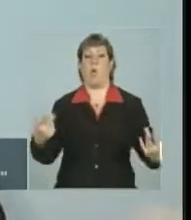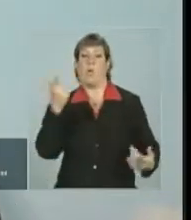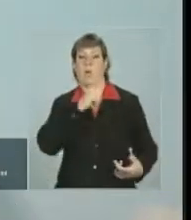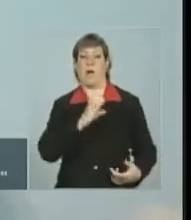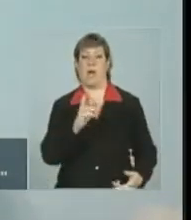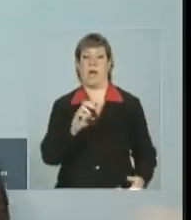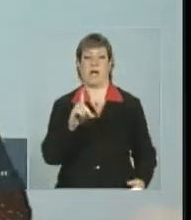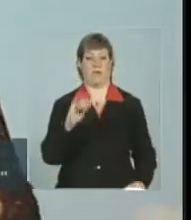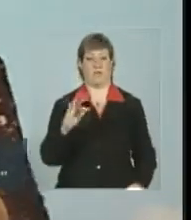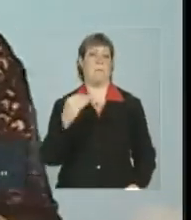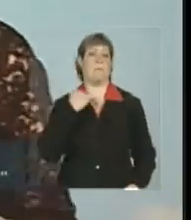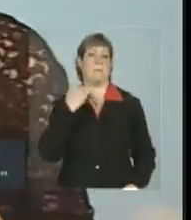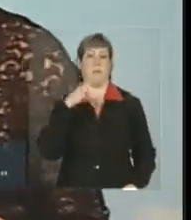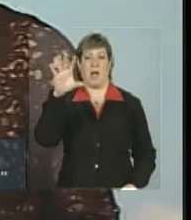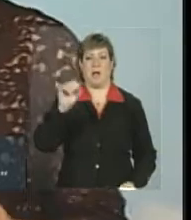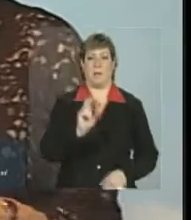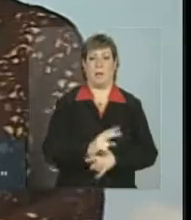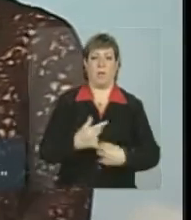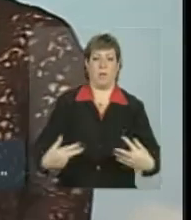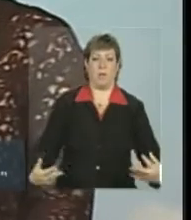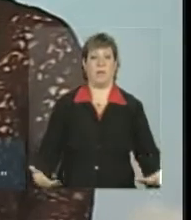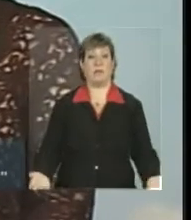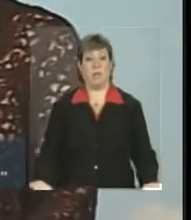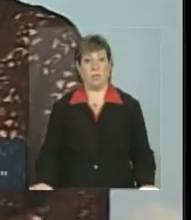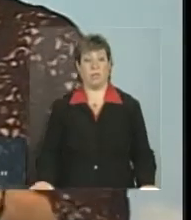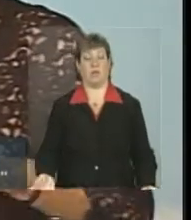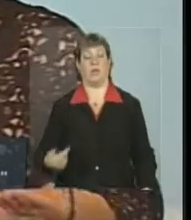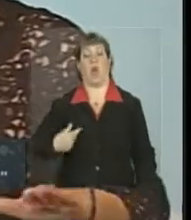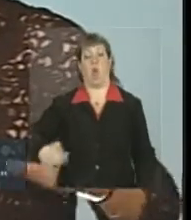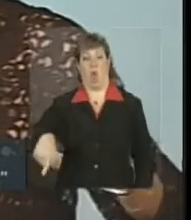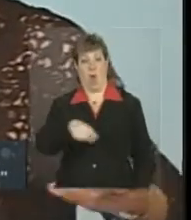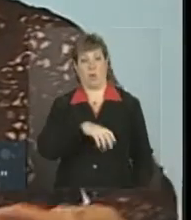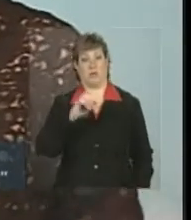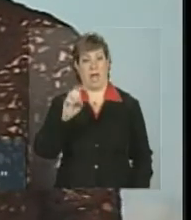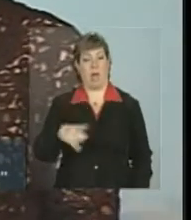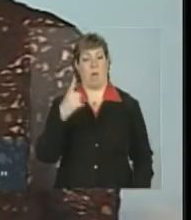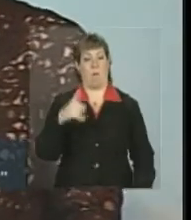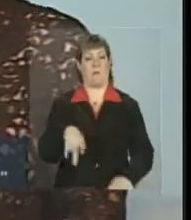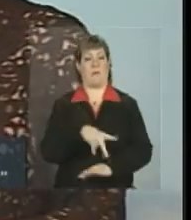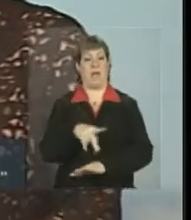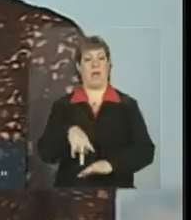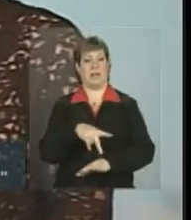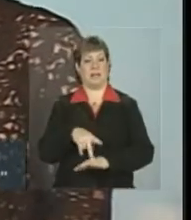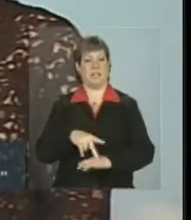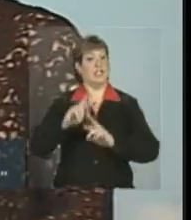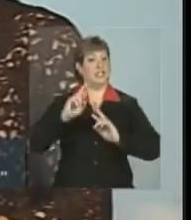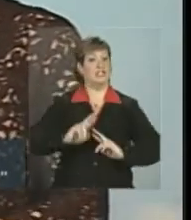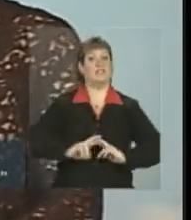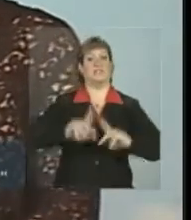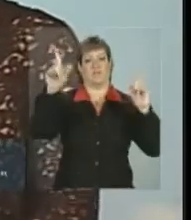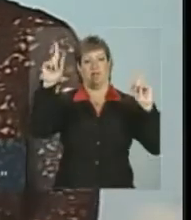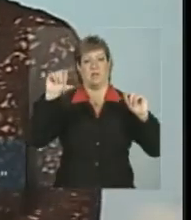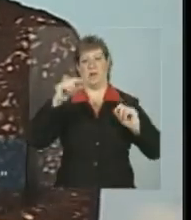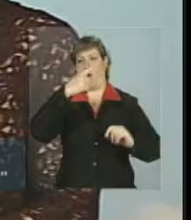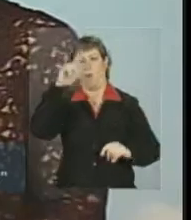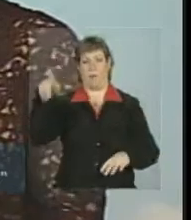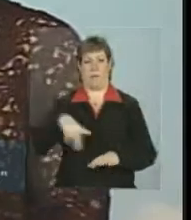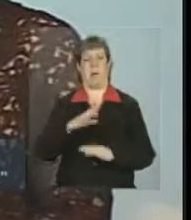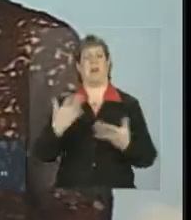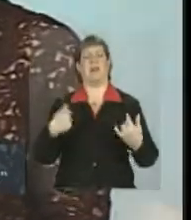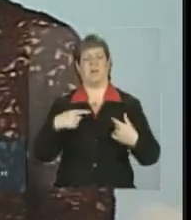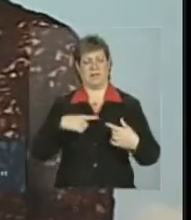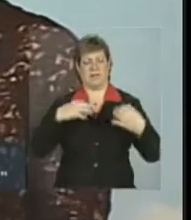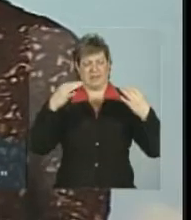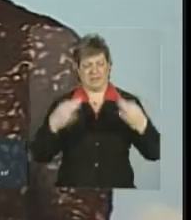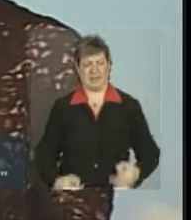crédito. Nós somos um país contra a corrente e é por isso que eu tenho certeza que esse país